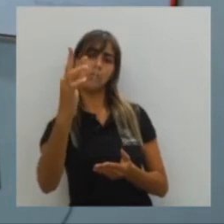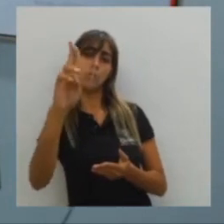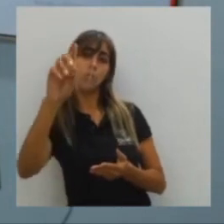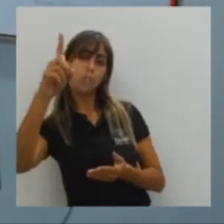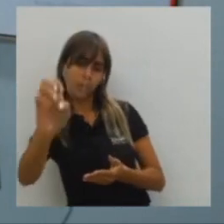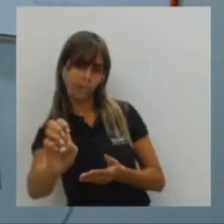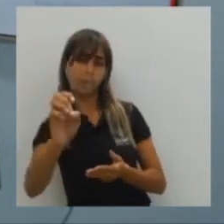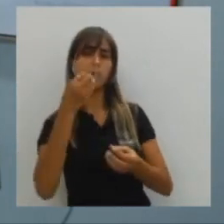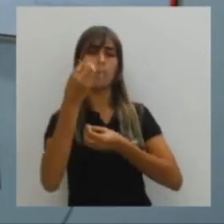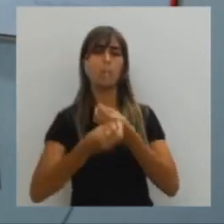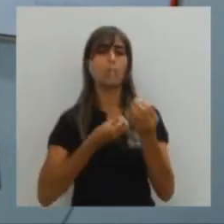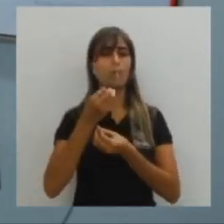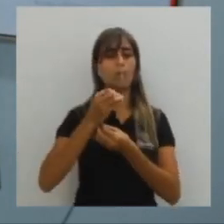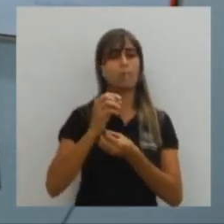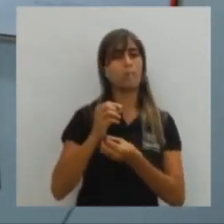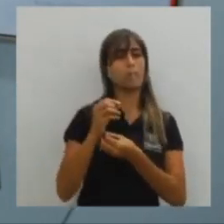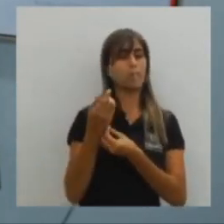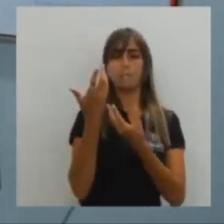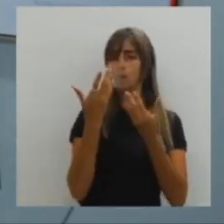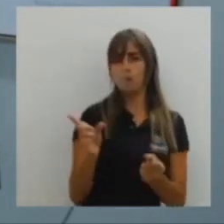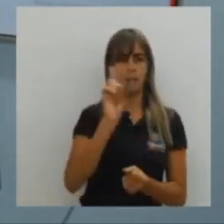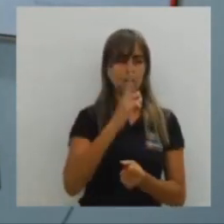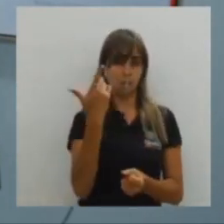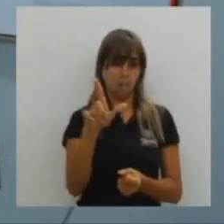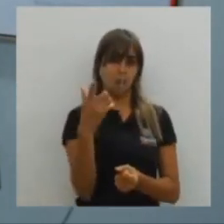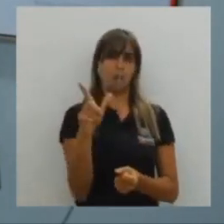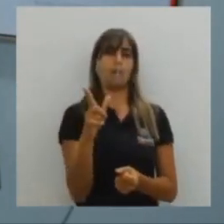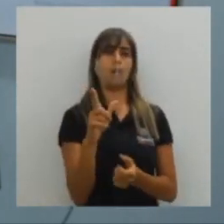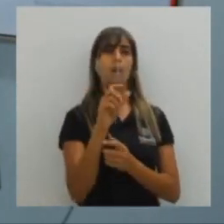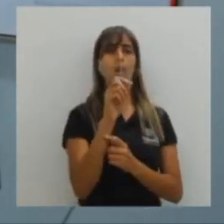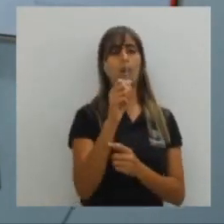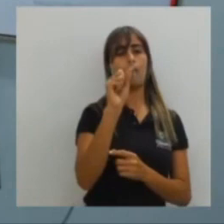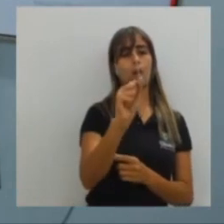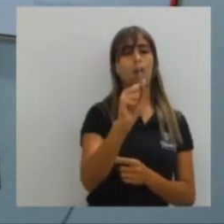como é que ficaria? A gente tem que lembrar do verbo auxiliar nesse caso. Eu não comprei. I